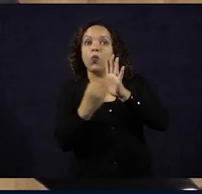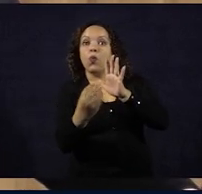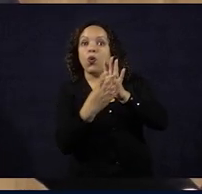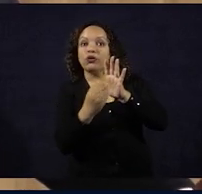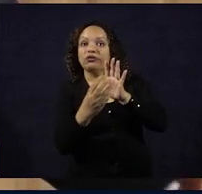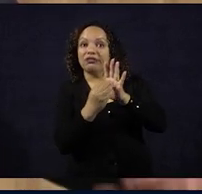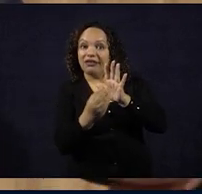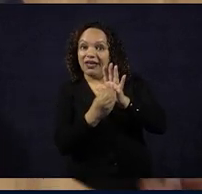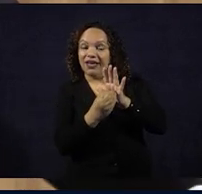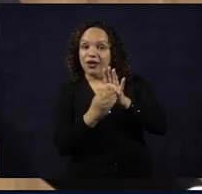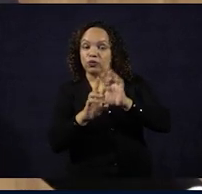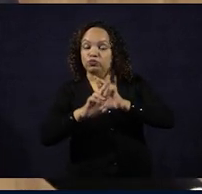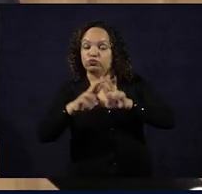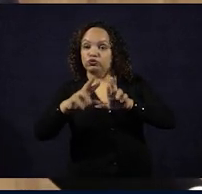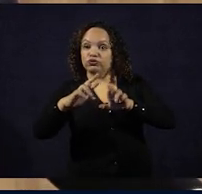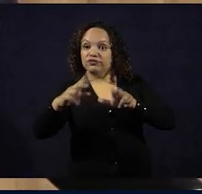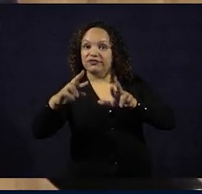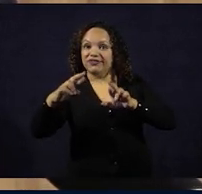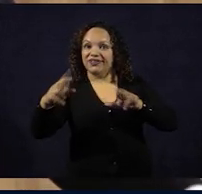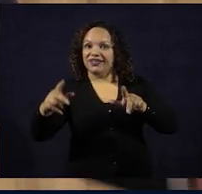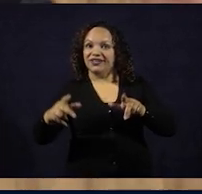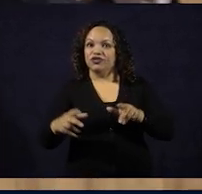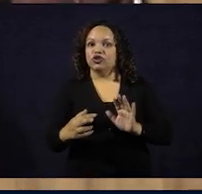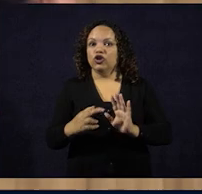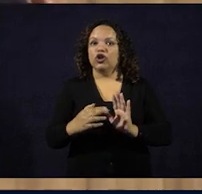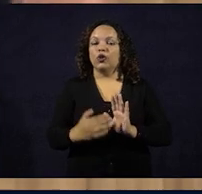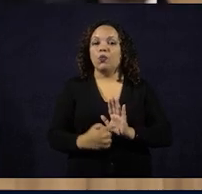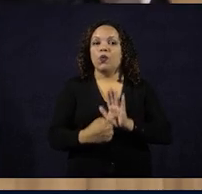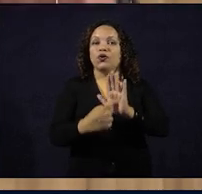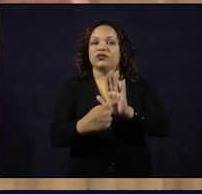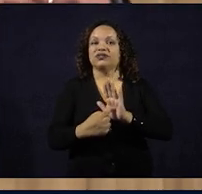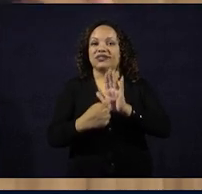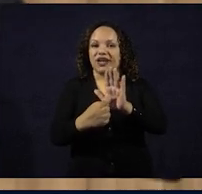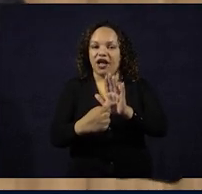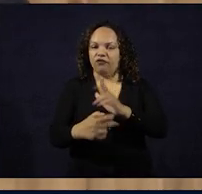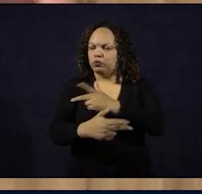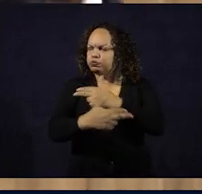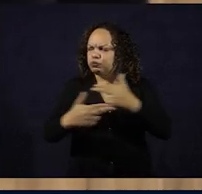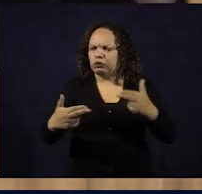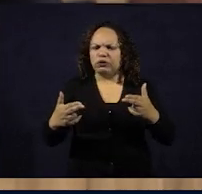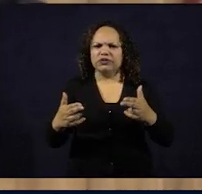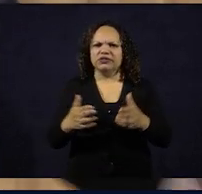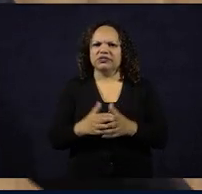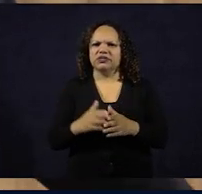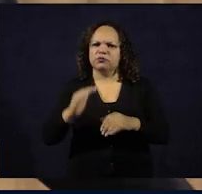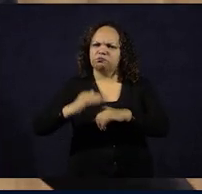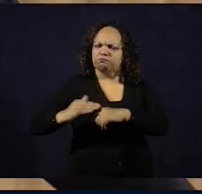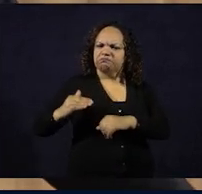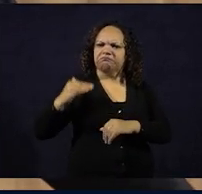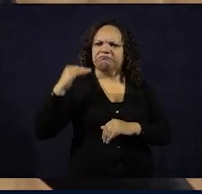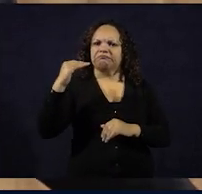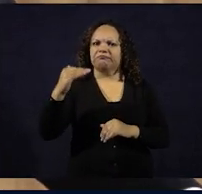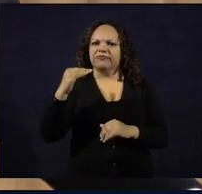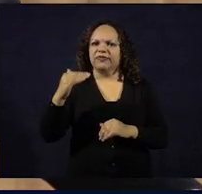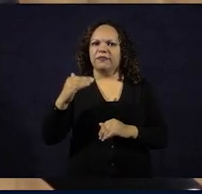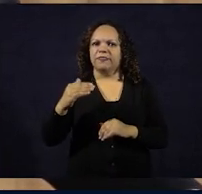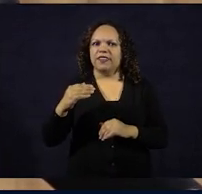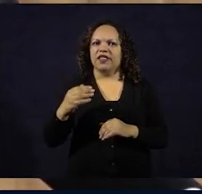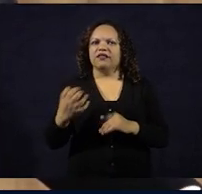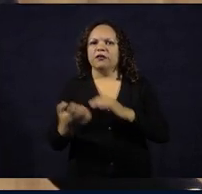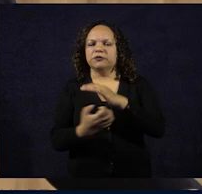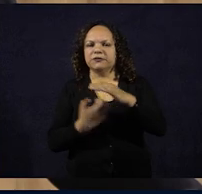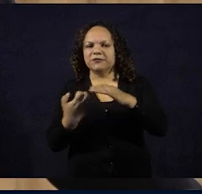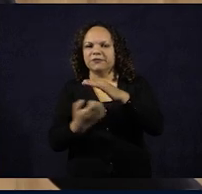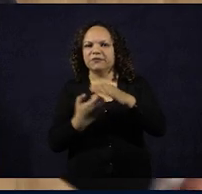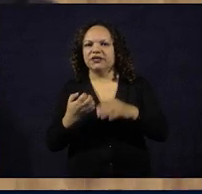de negócios diferenciado e que traduzia imagens ebidaebite Acima da média do mercado foi